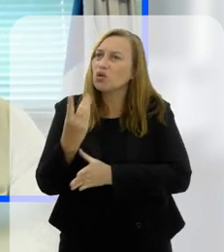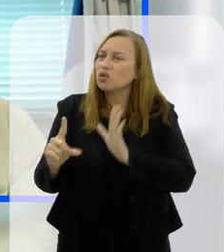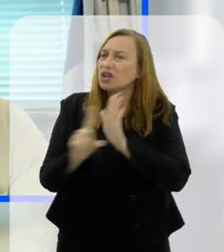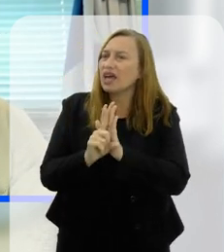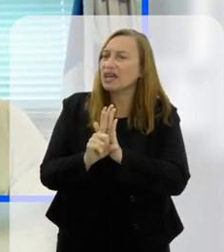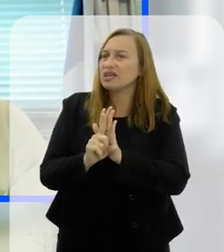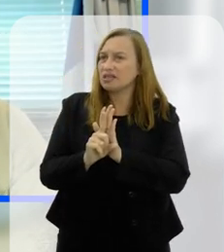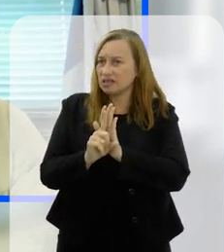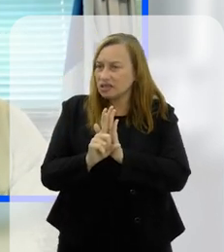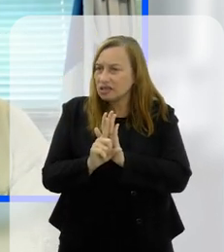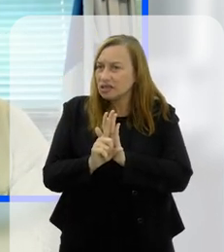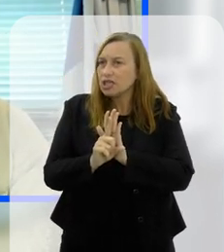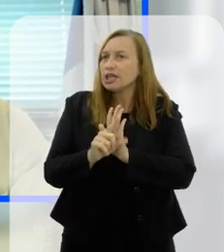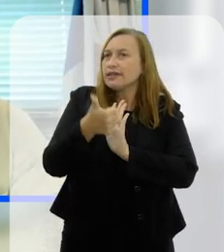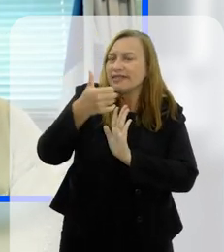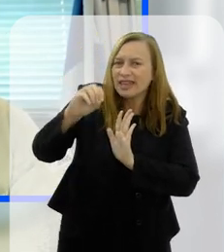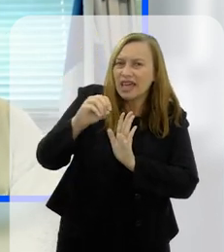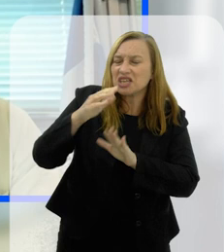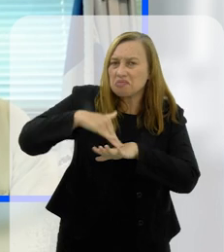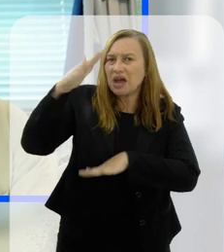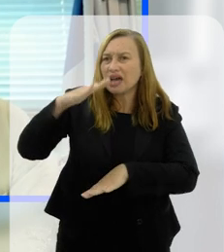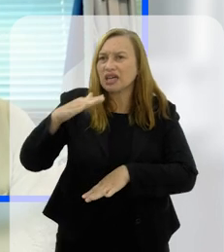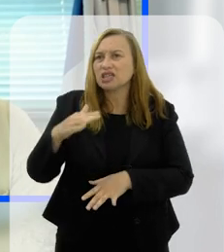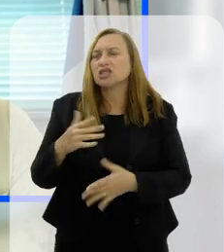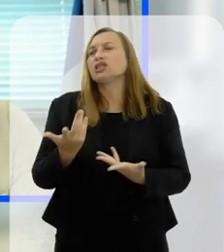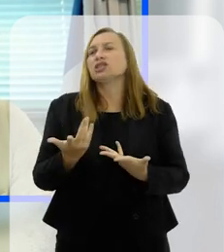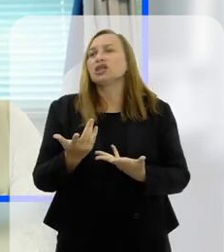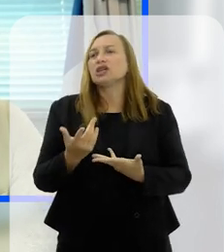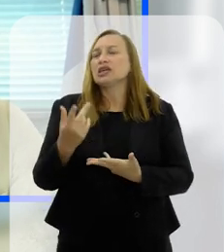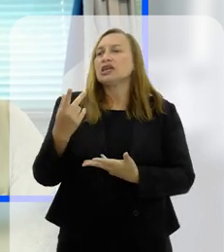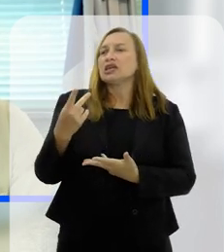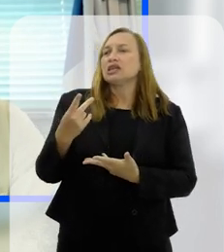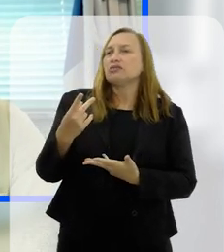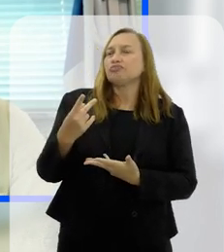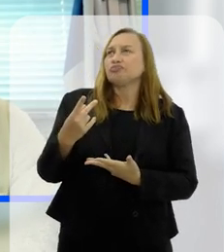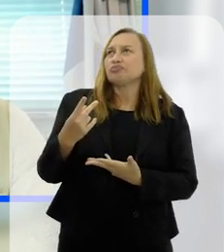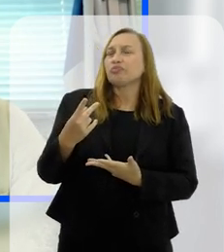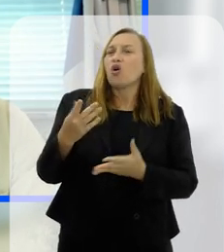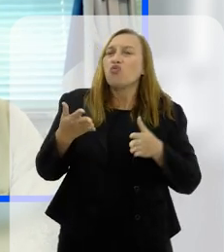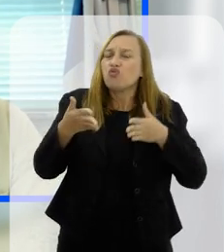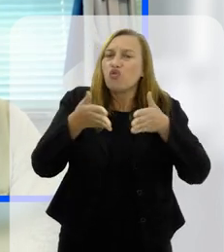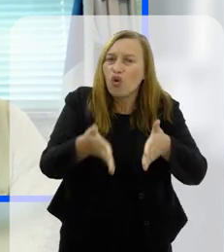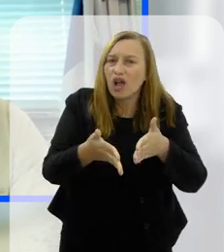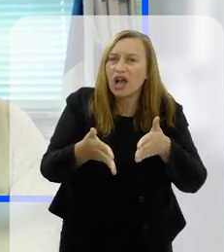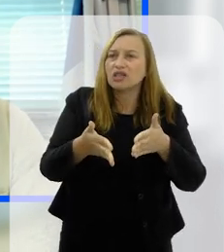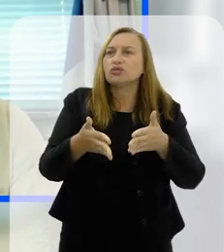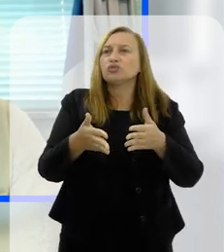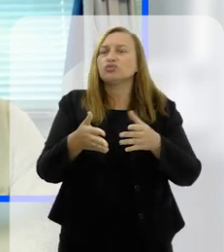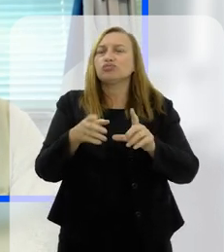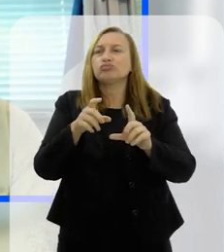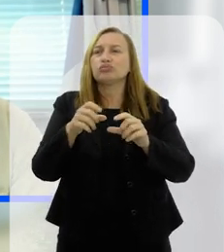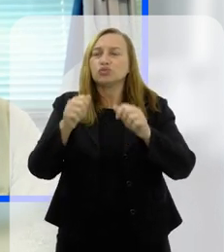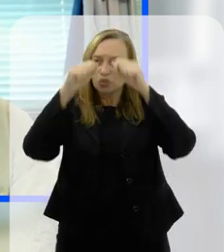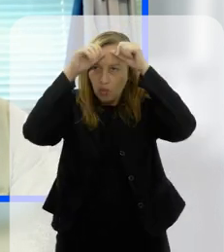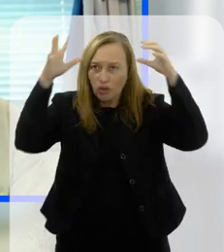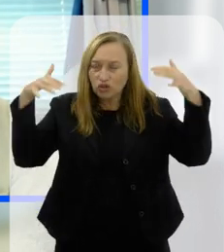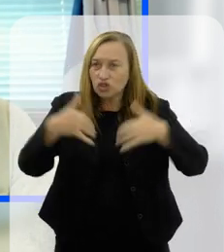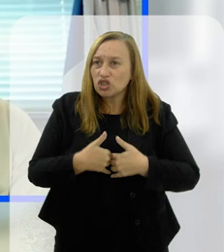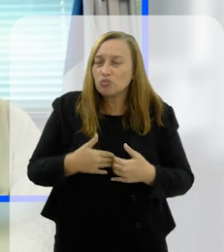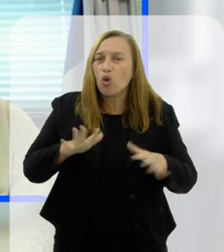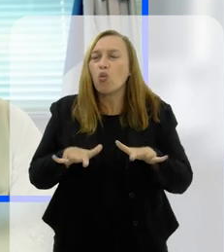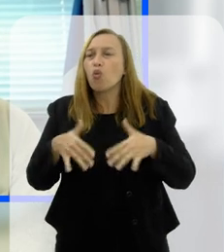já fez mais de 10 projetos de lei né tanto de autoria como de coautoria eh focados aí na causa do